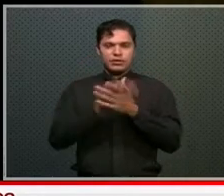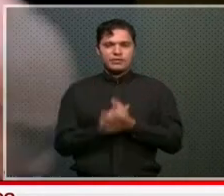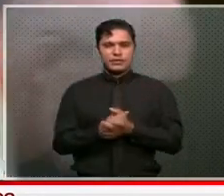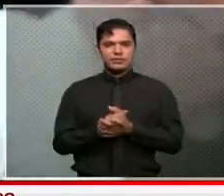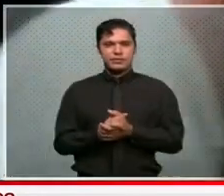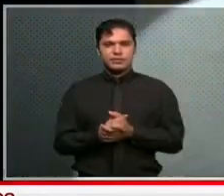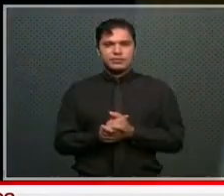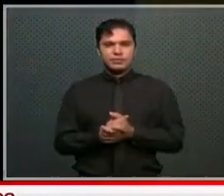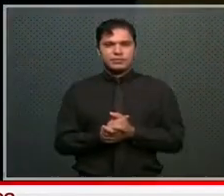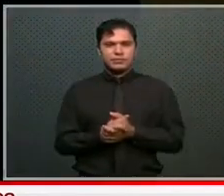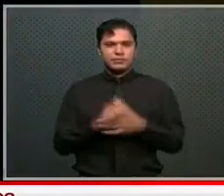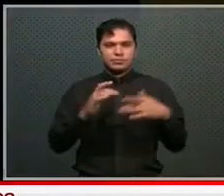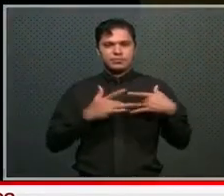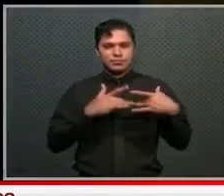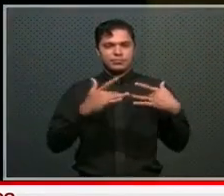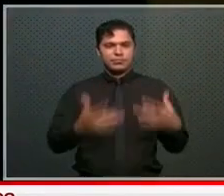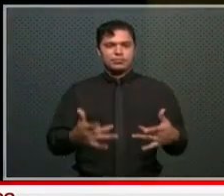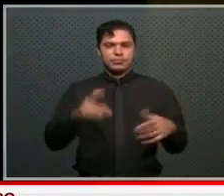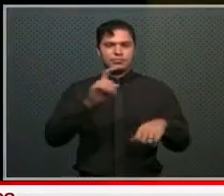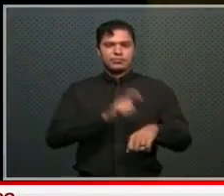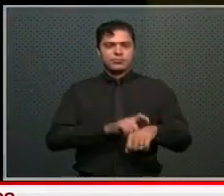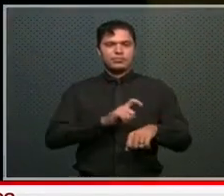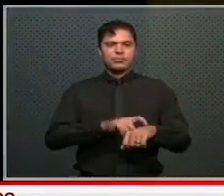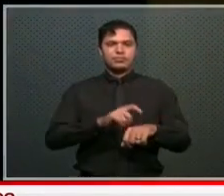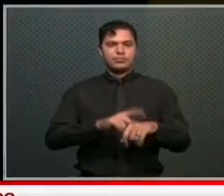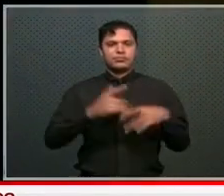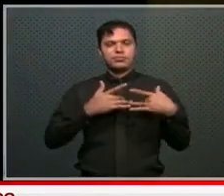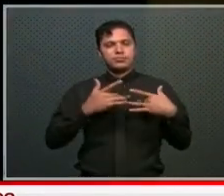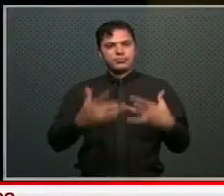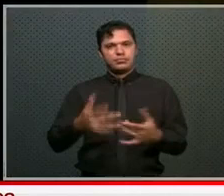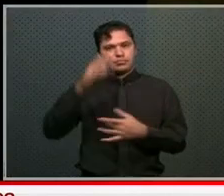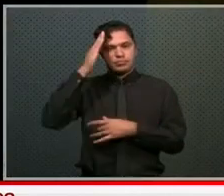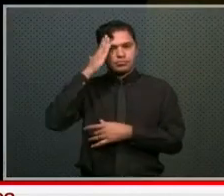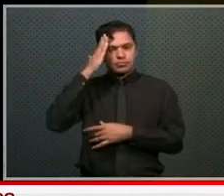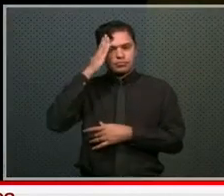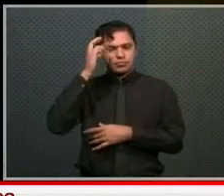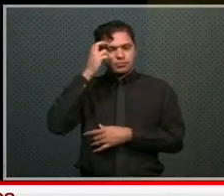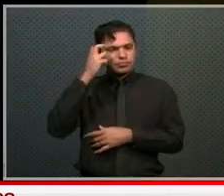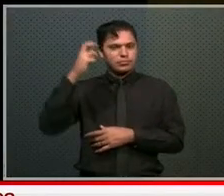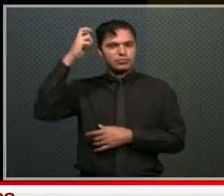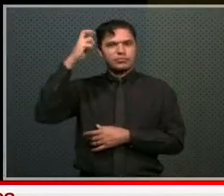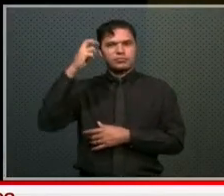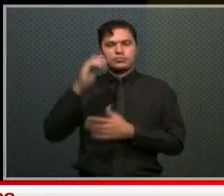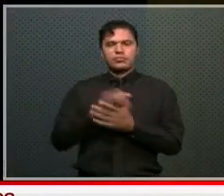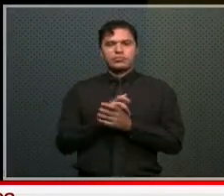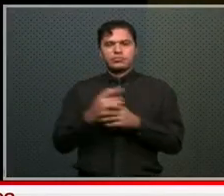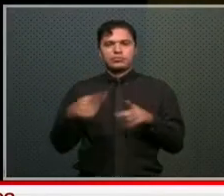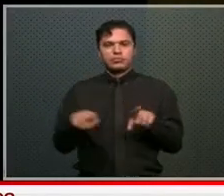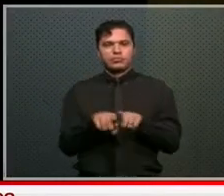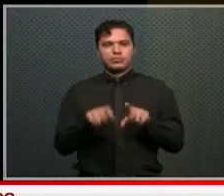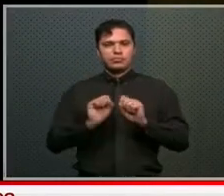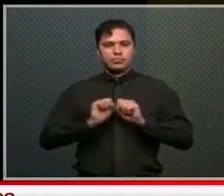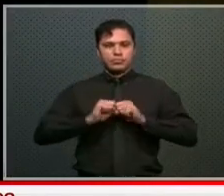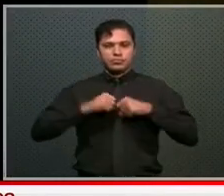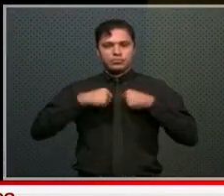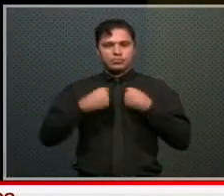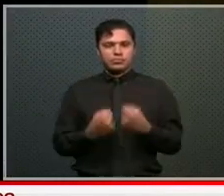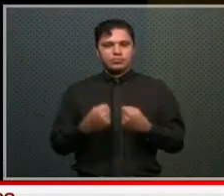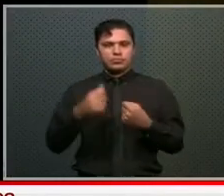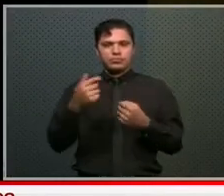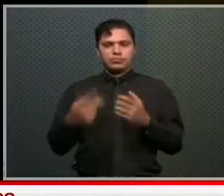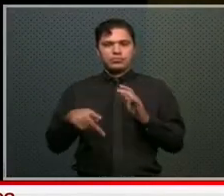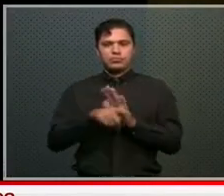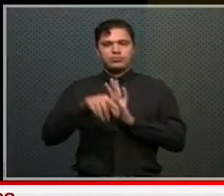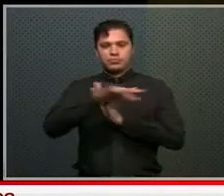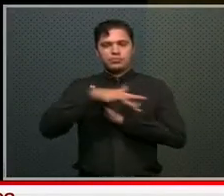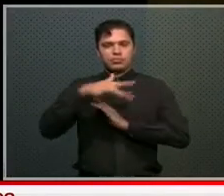tempo dedicaram sabedoria e dedicaram esforço e energia para muitas